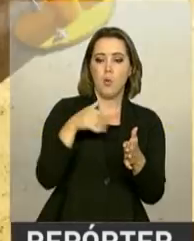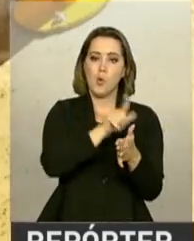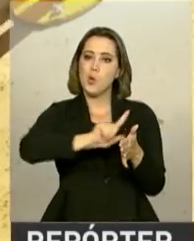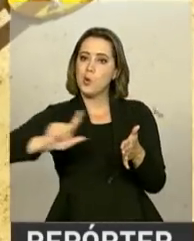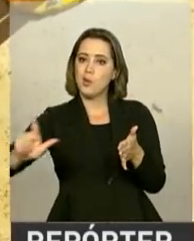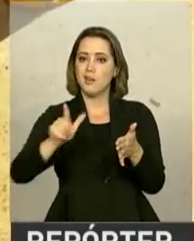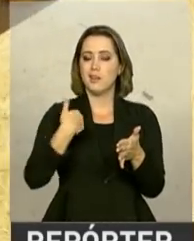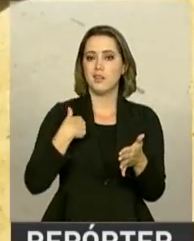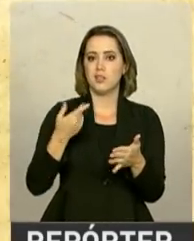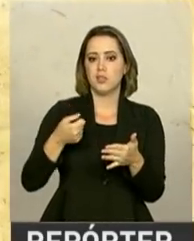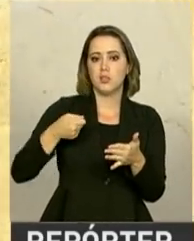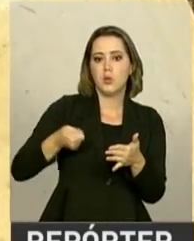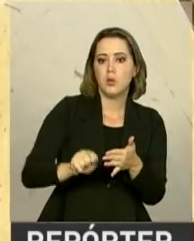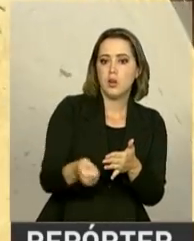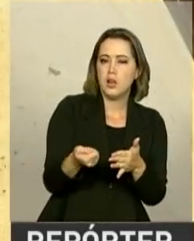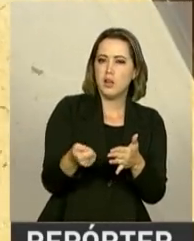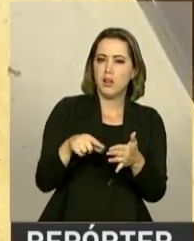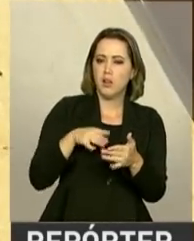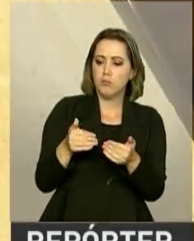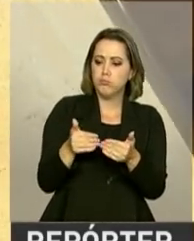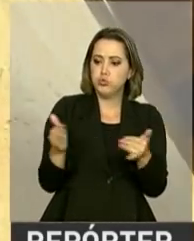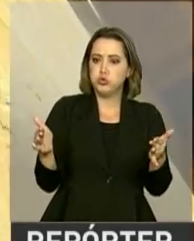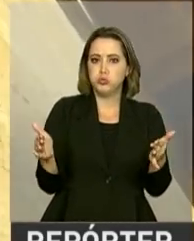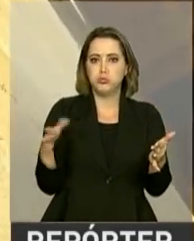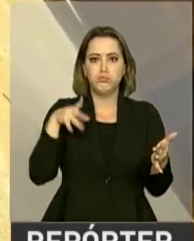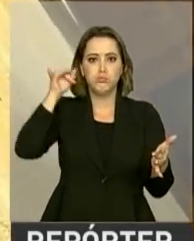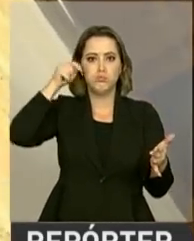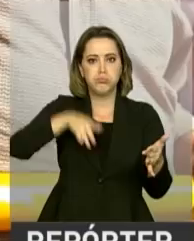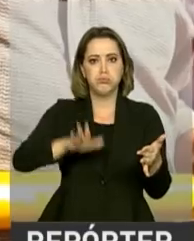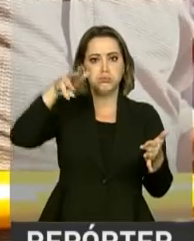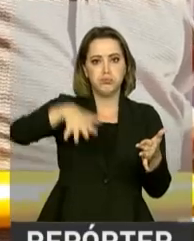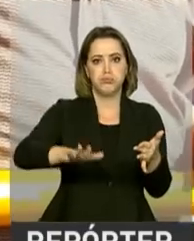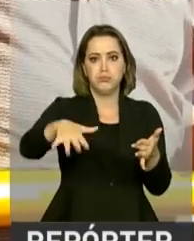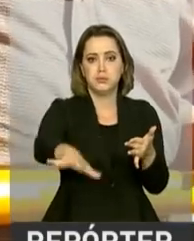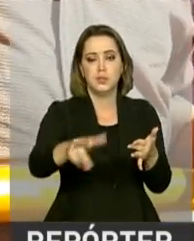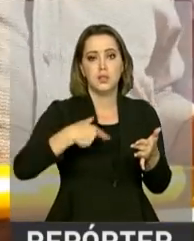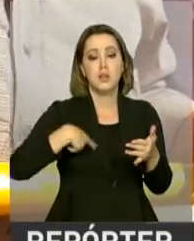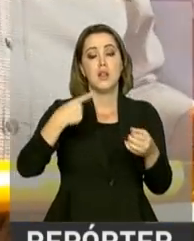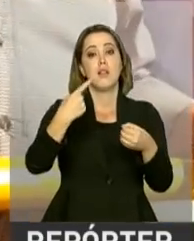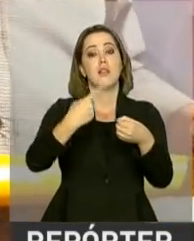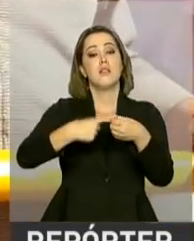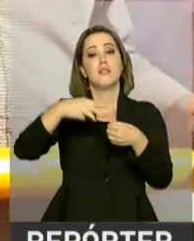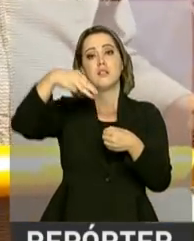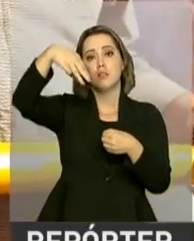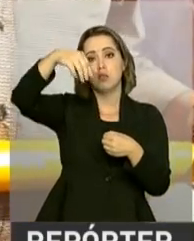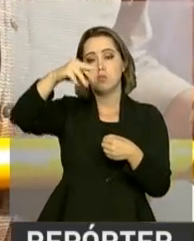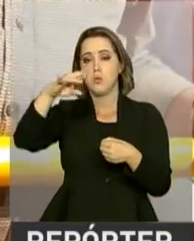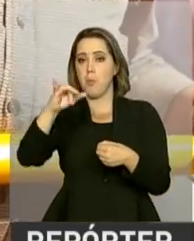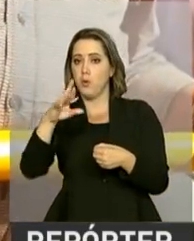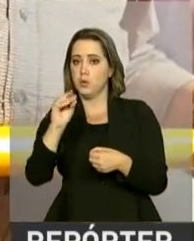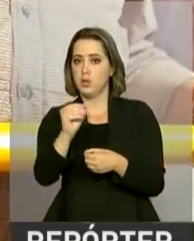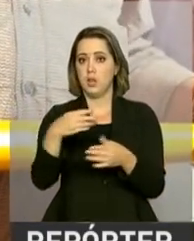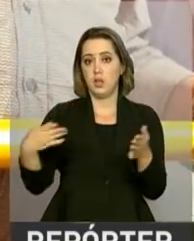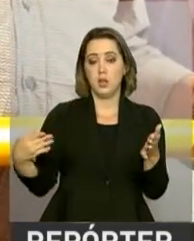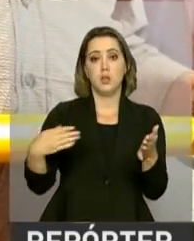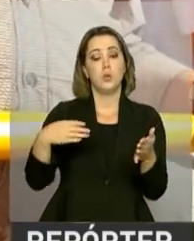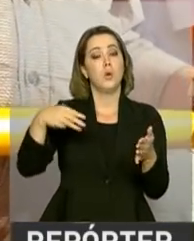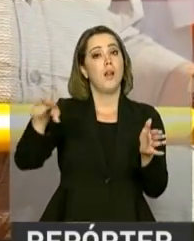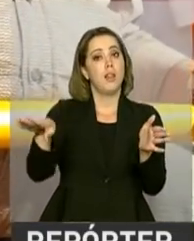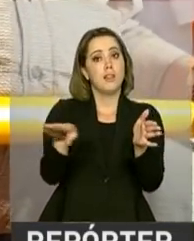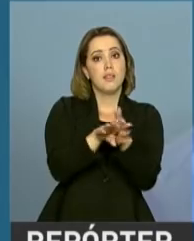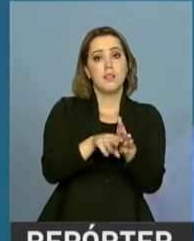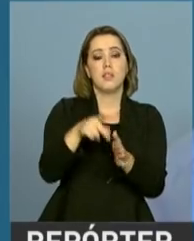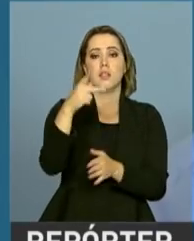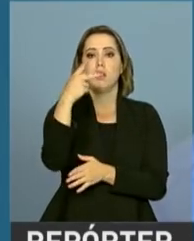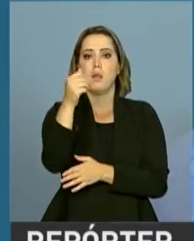integração, acionando o mecanismo que abriu as comportas do canal em Monteiro, liberando a água até o leito do Rio